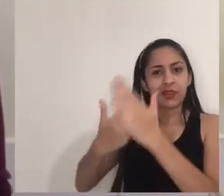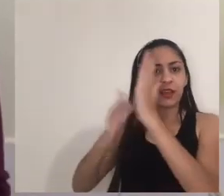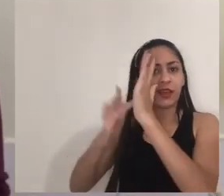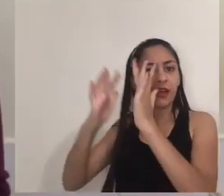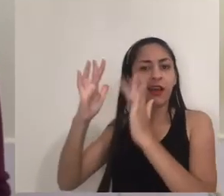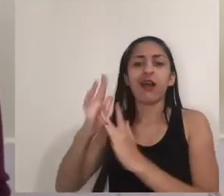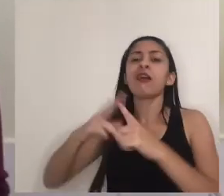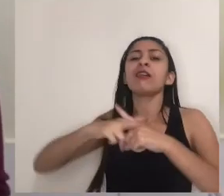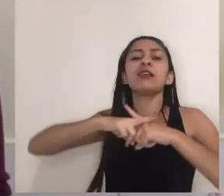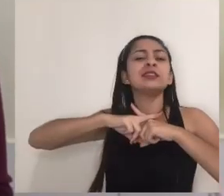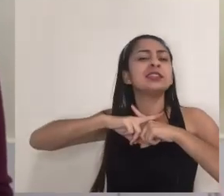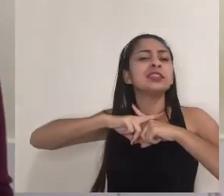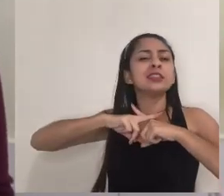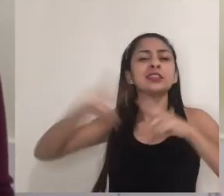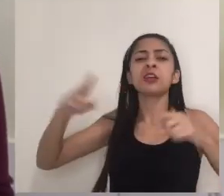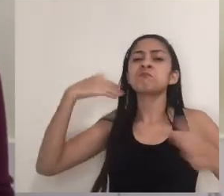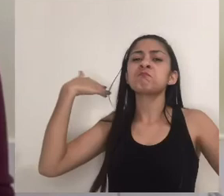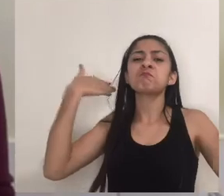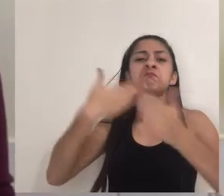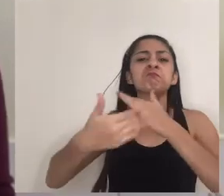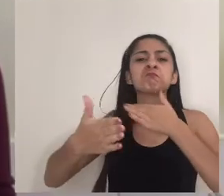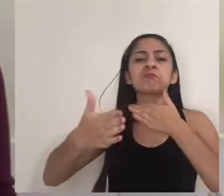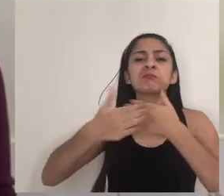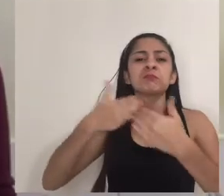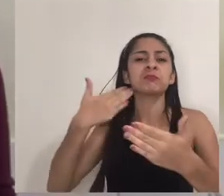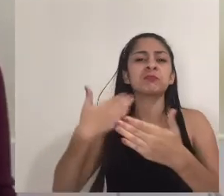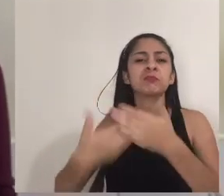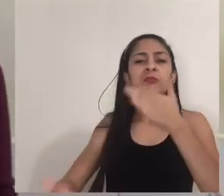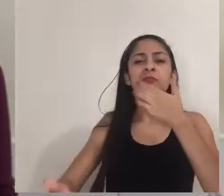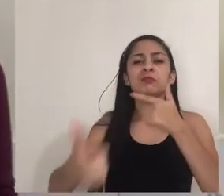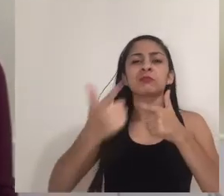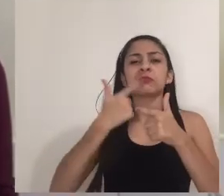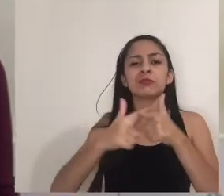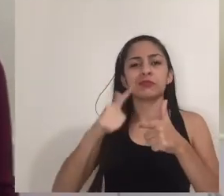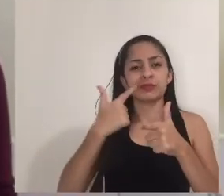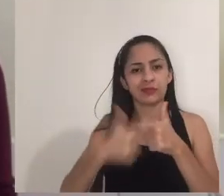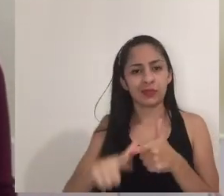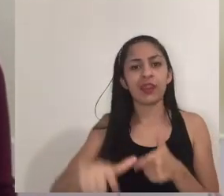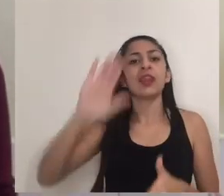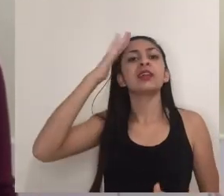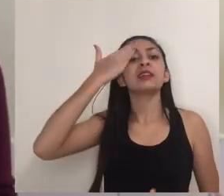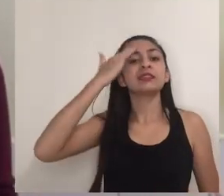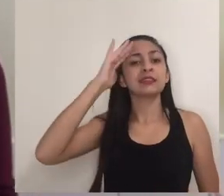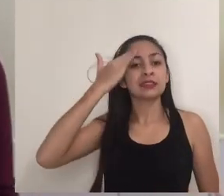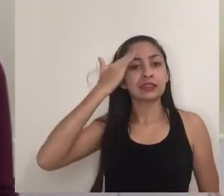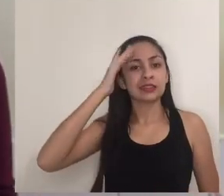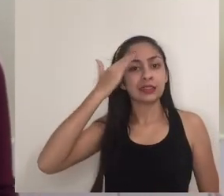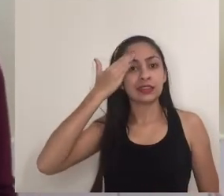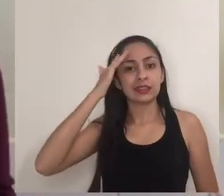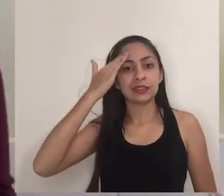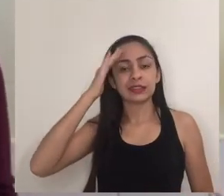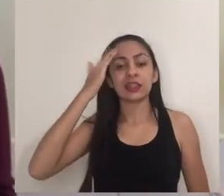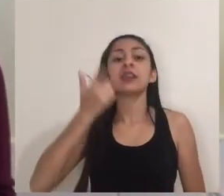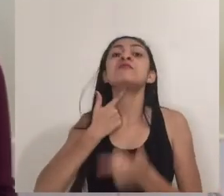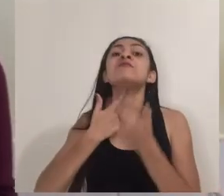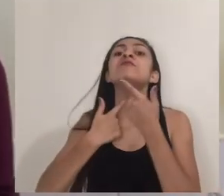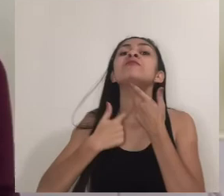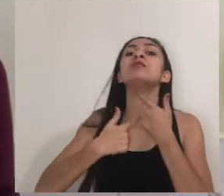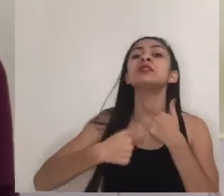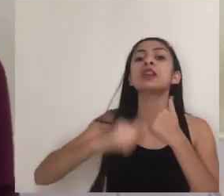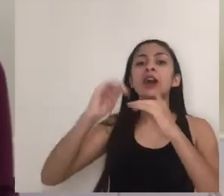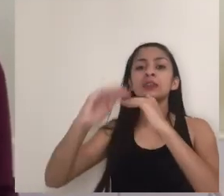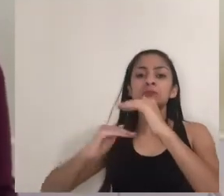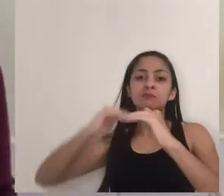com perseverança qualquer dificuldade e tentar enxergar sempre o propósito maior do Senhor em toda a